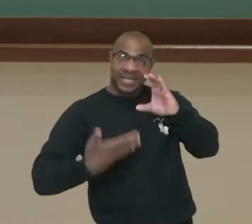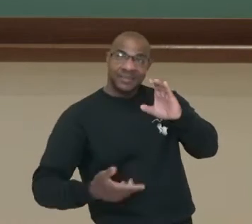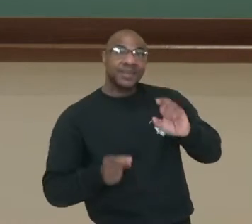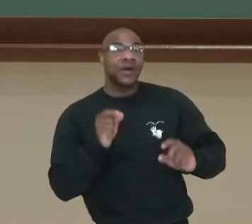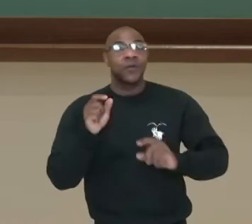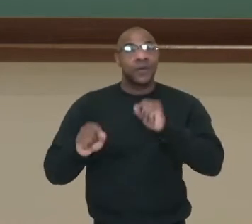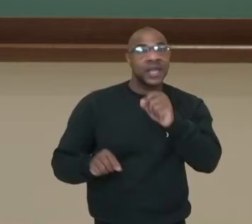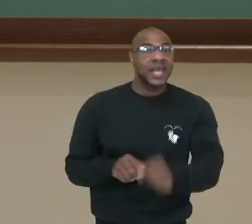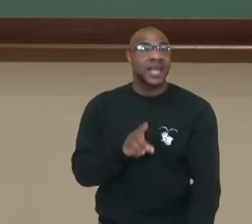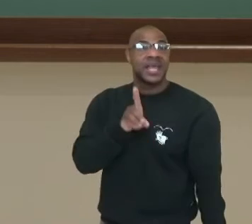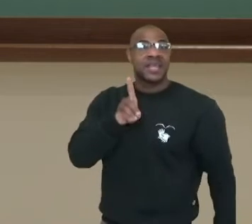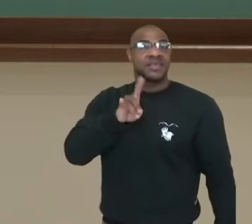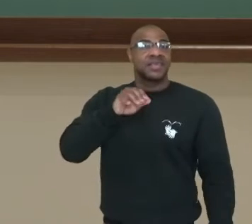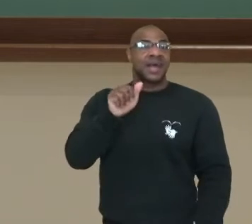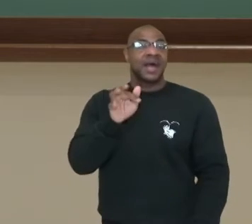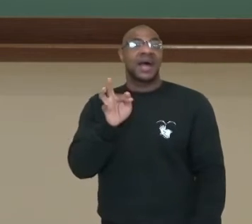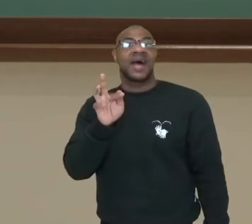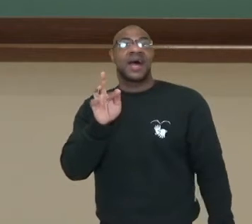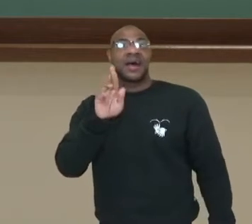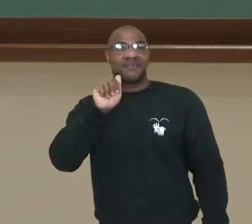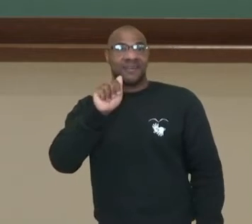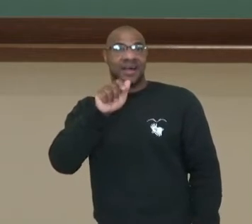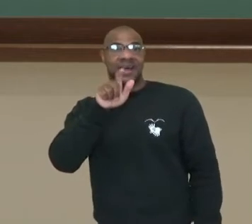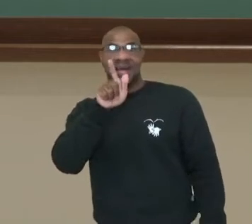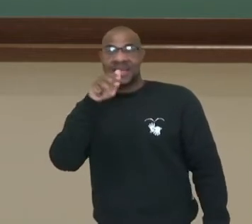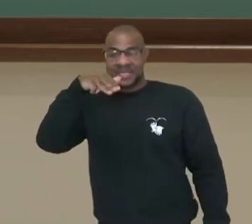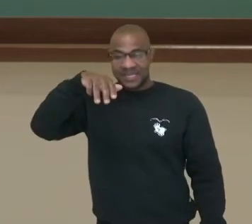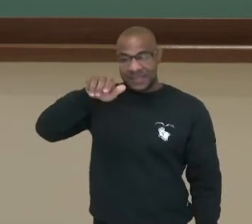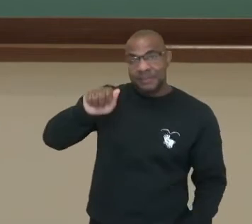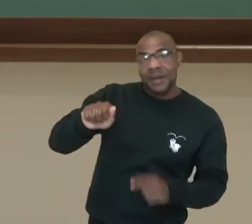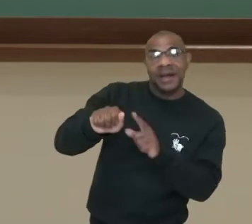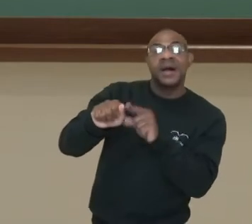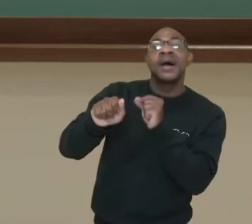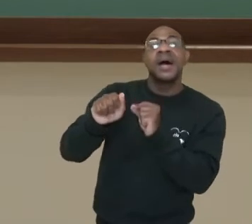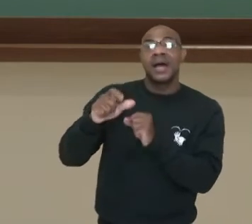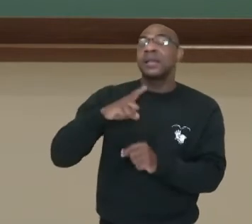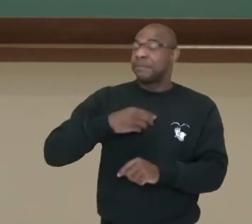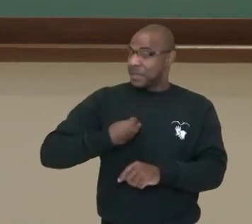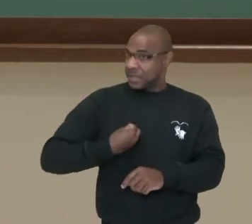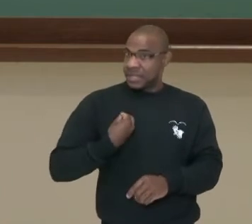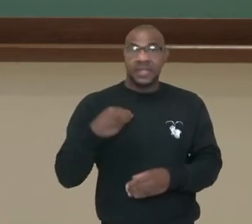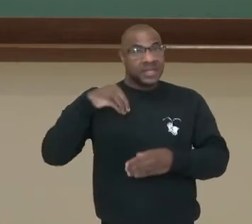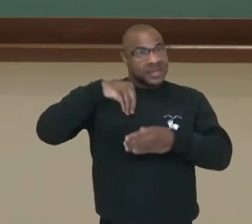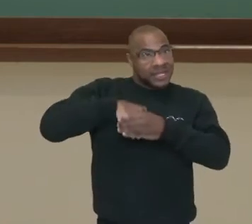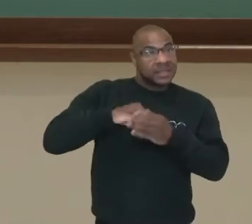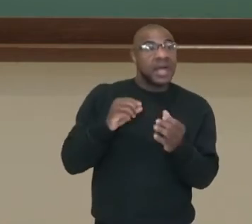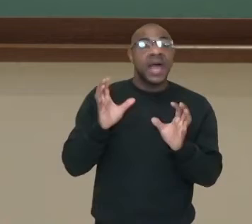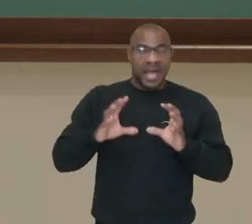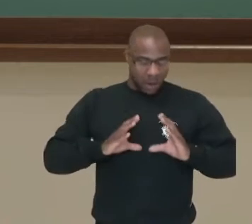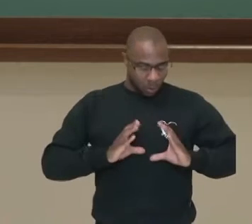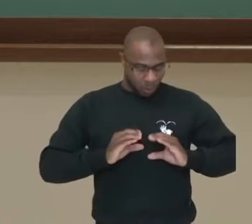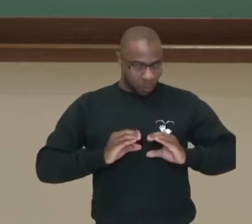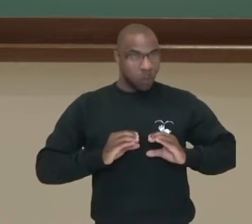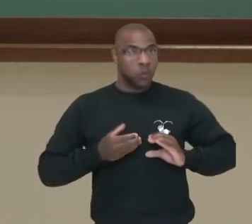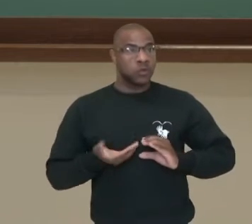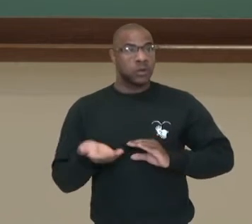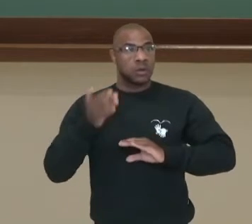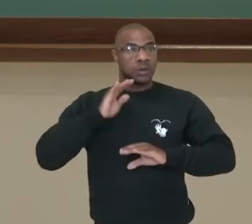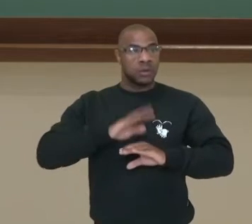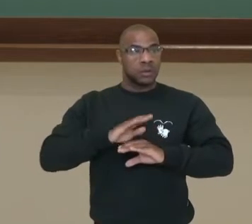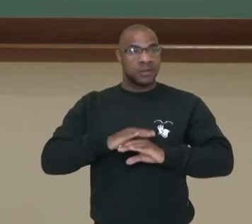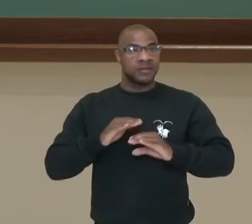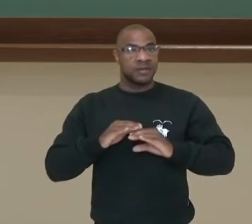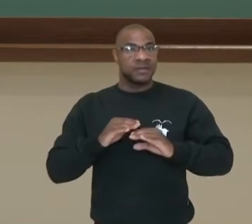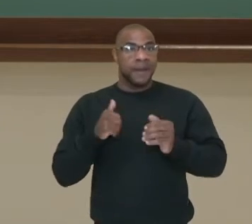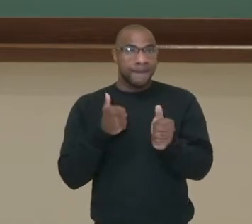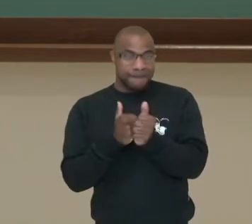no grupo dos mamíferos, que outros grupos não têm, que é a presença do diafragma. O diafragma é um músculo que fica embaixo aqui dos pulmões,